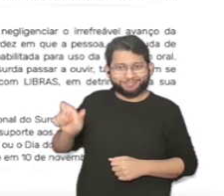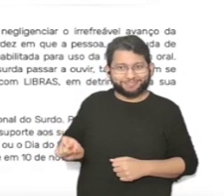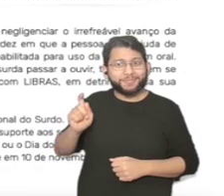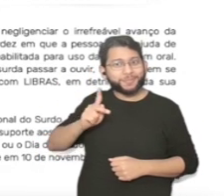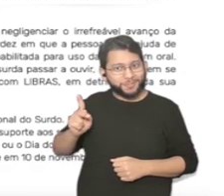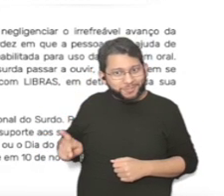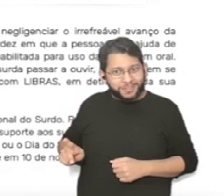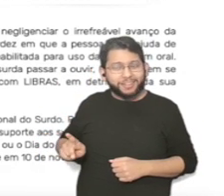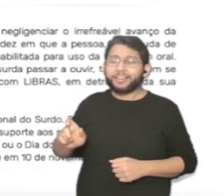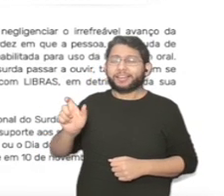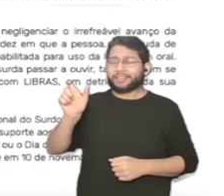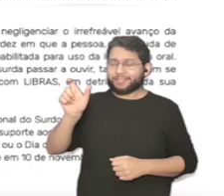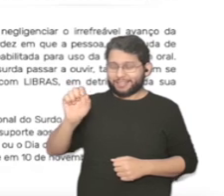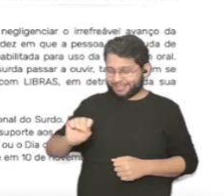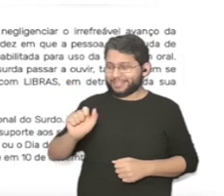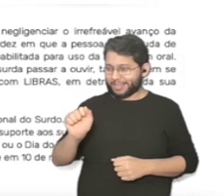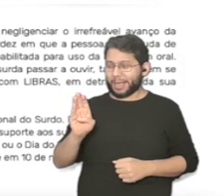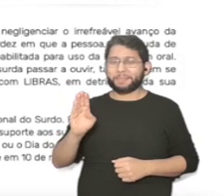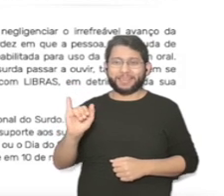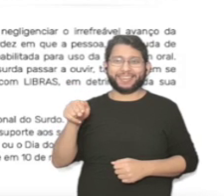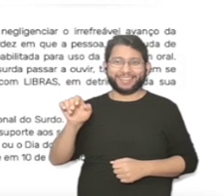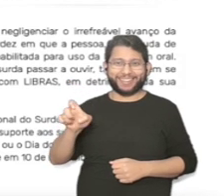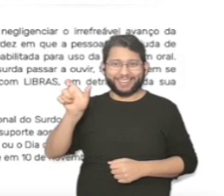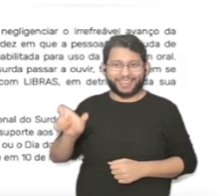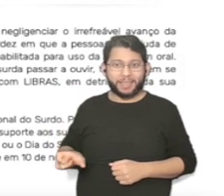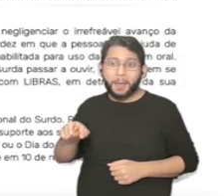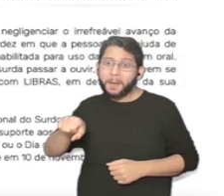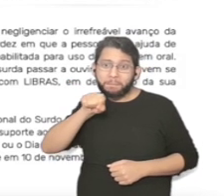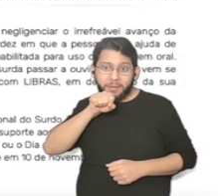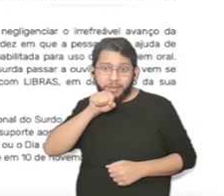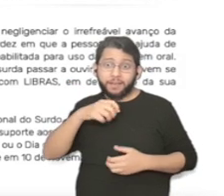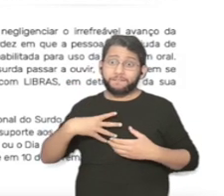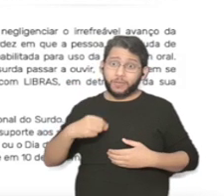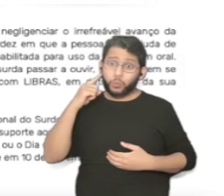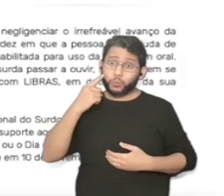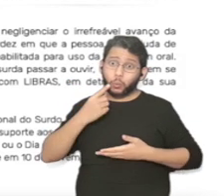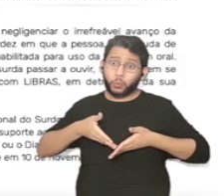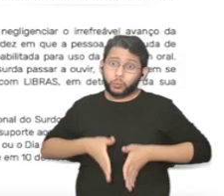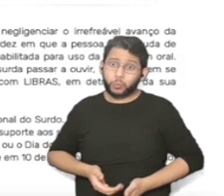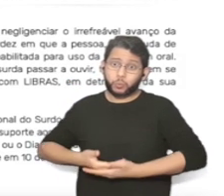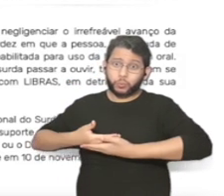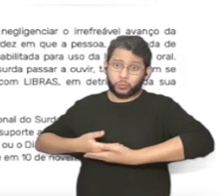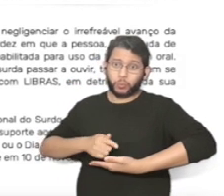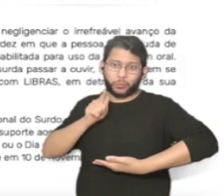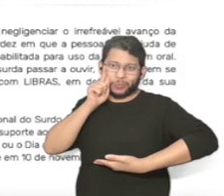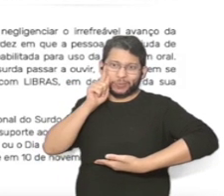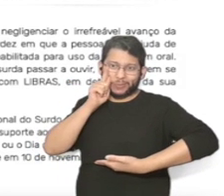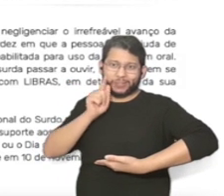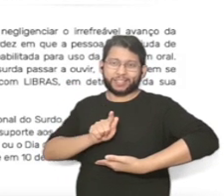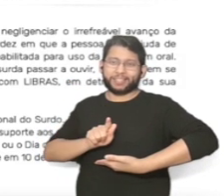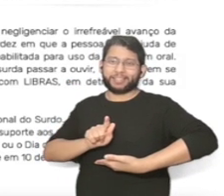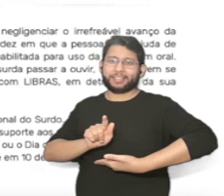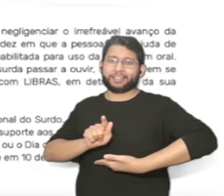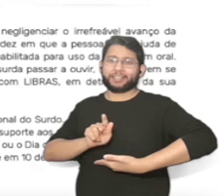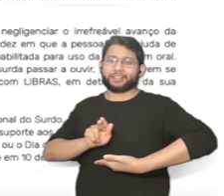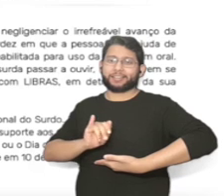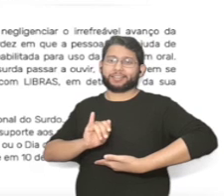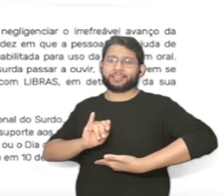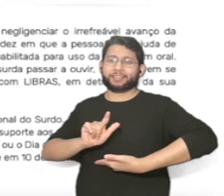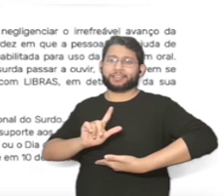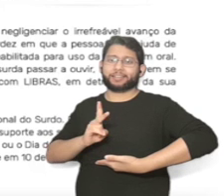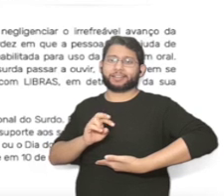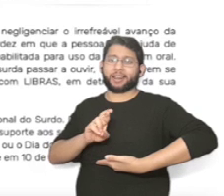no caso da Sabine, ela ela implantou o filho dela, que era surdo, que se chama